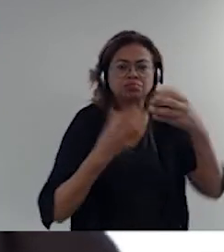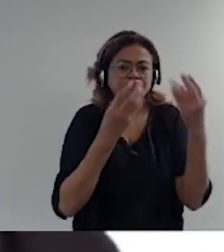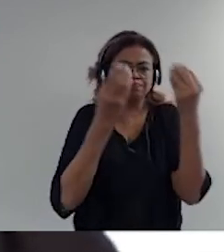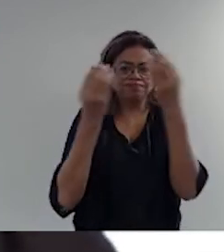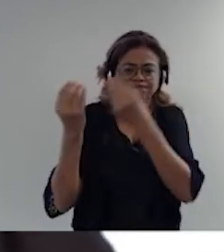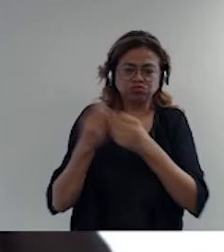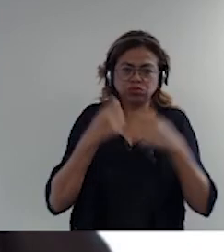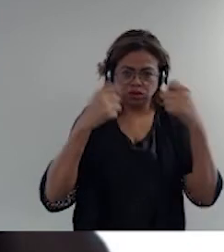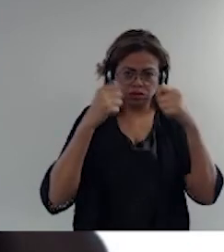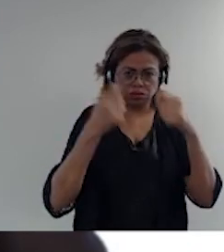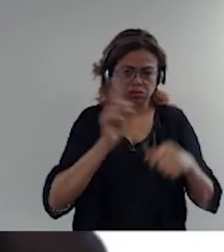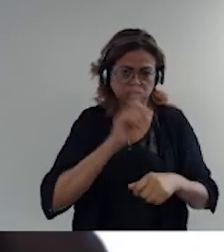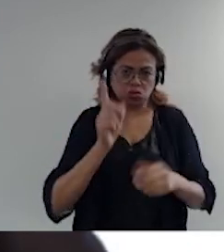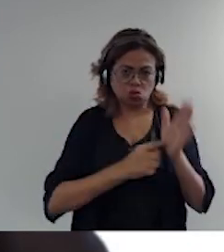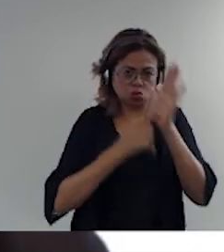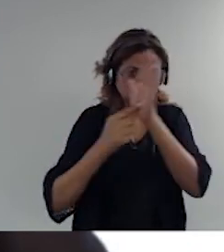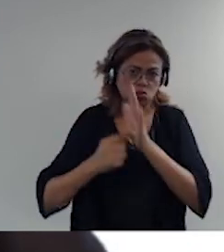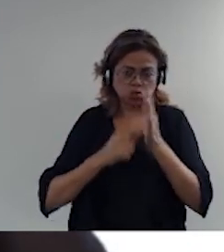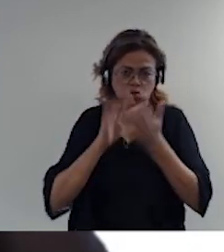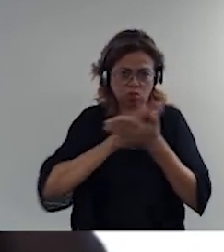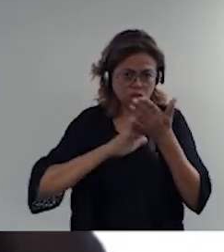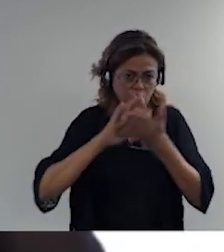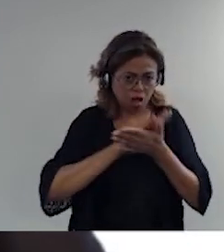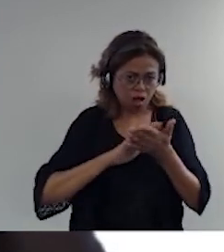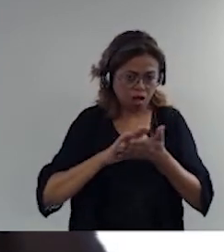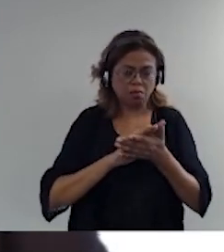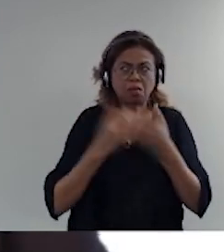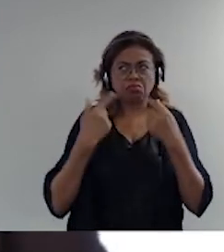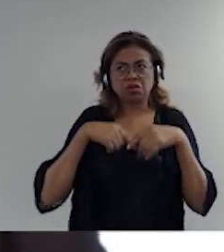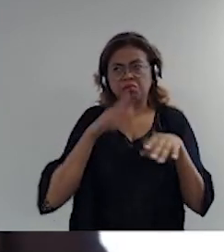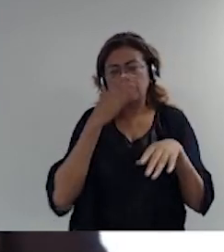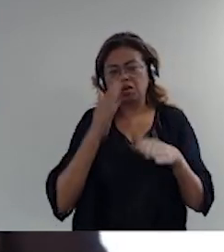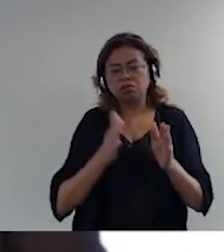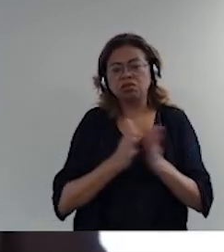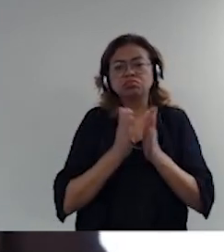porque ela não mostrou nenhuma carência